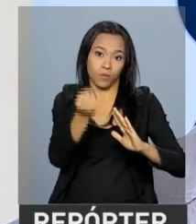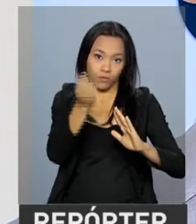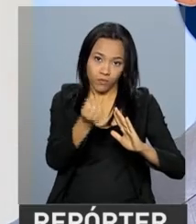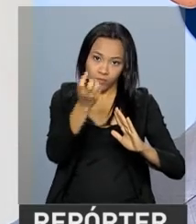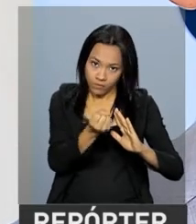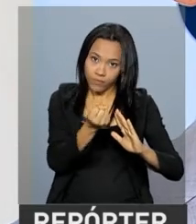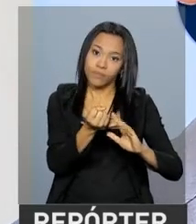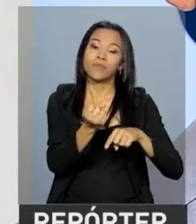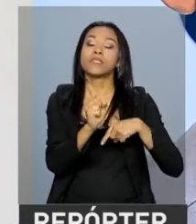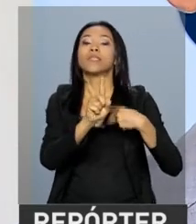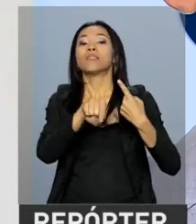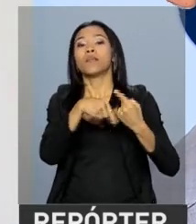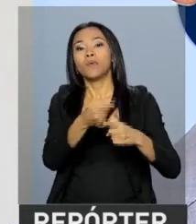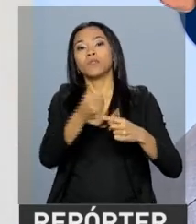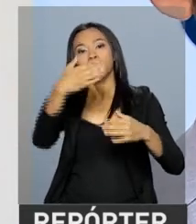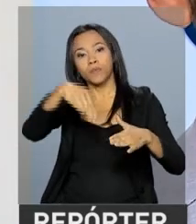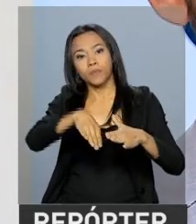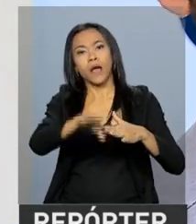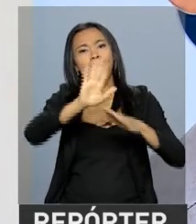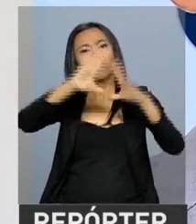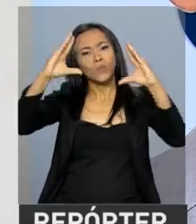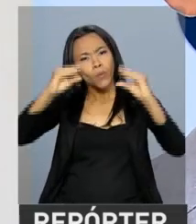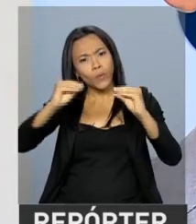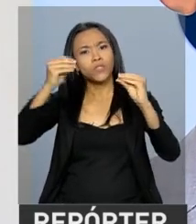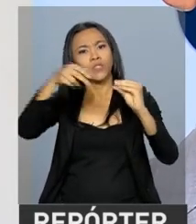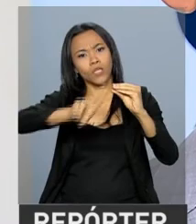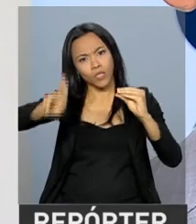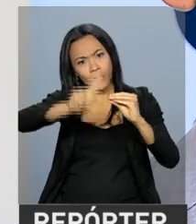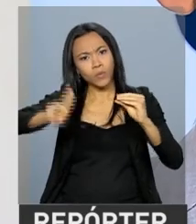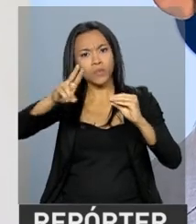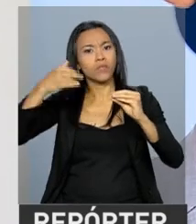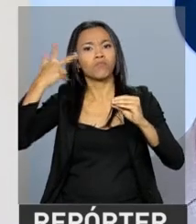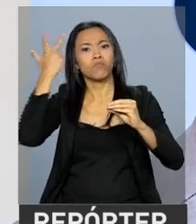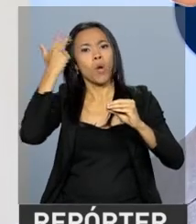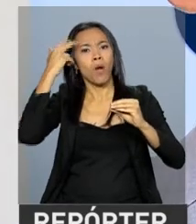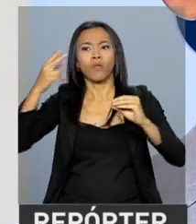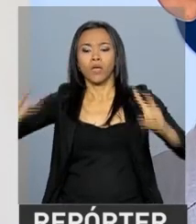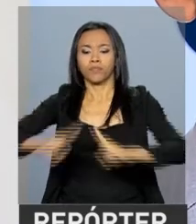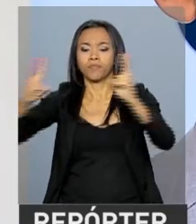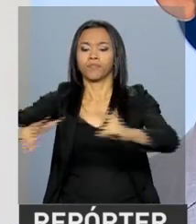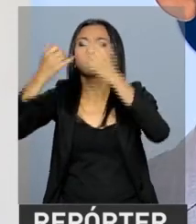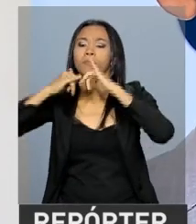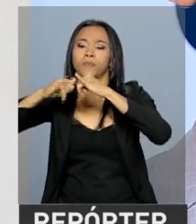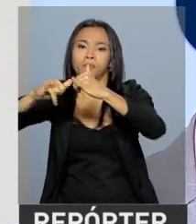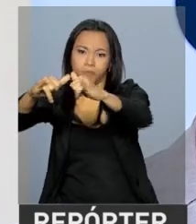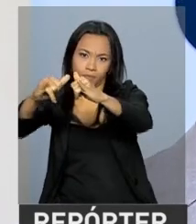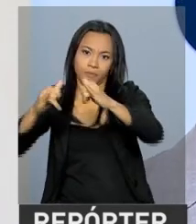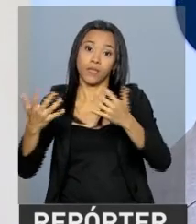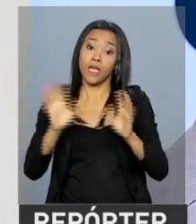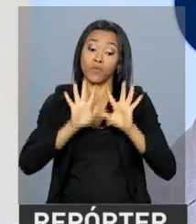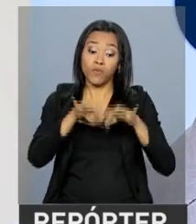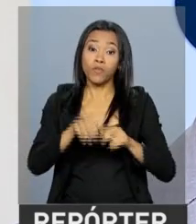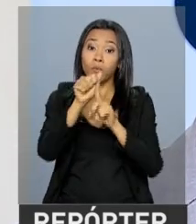e aí ele injeta na rede à noite ele consome da rede distribuidora normalmente vai medir essas duas coisas no